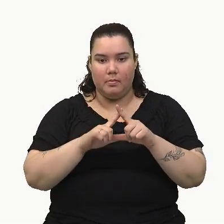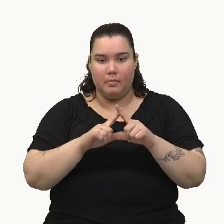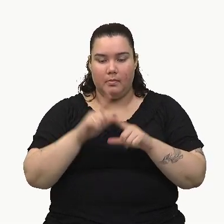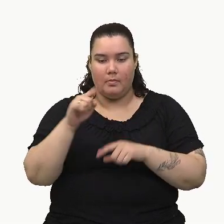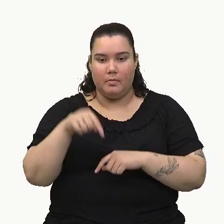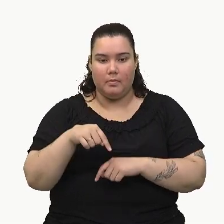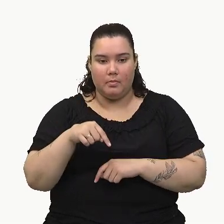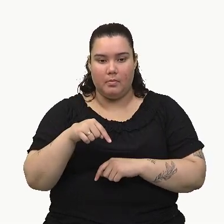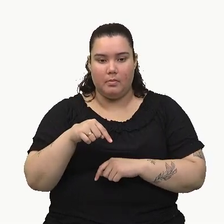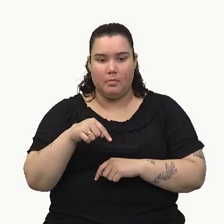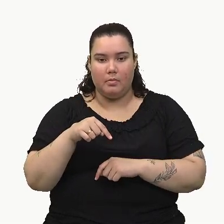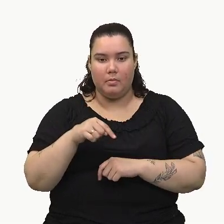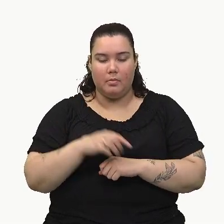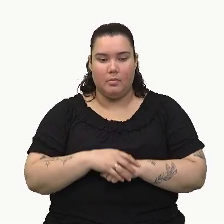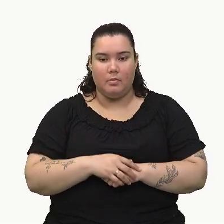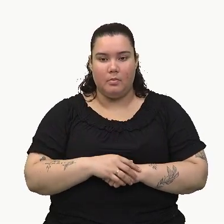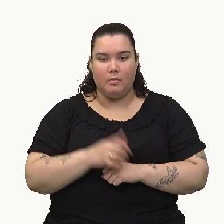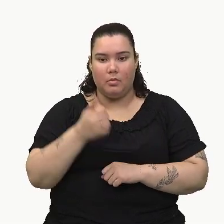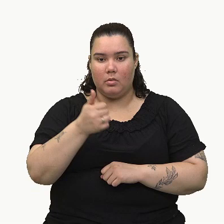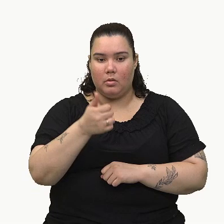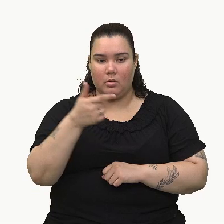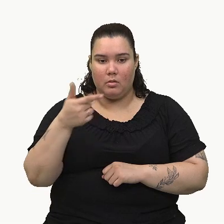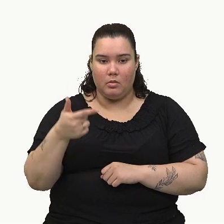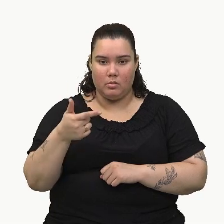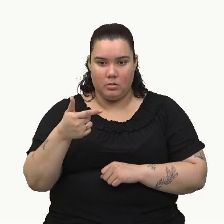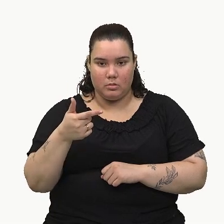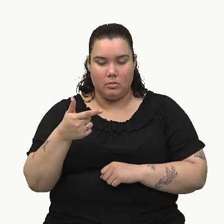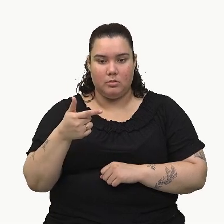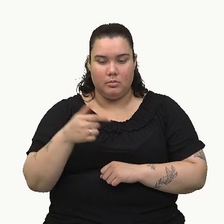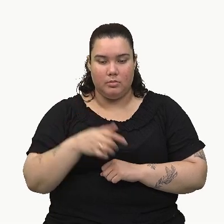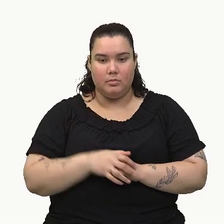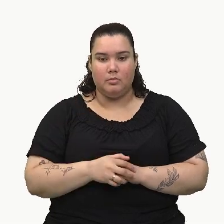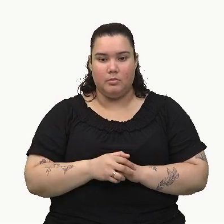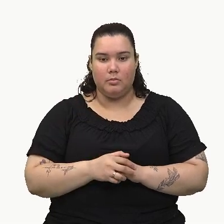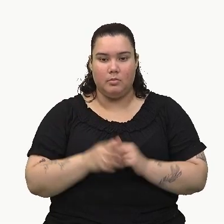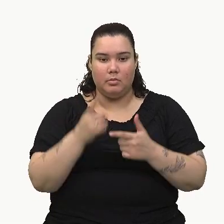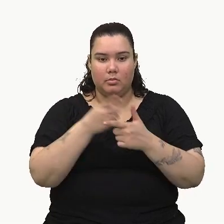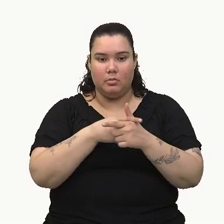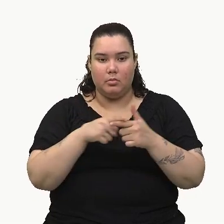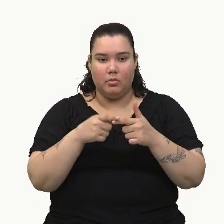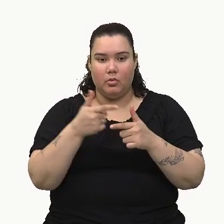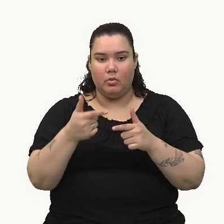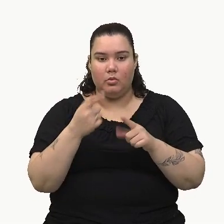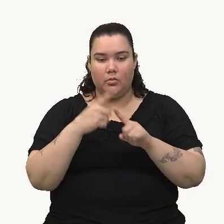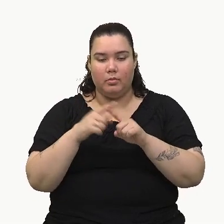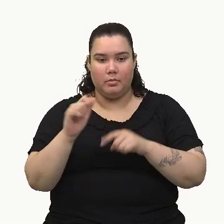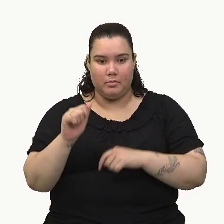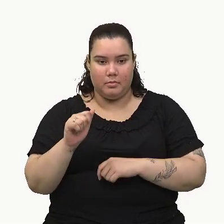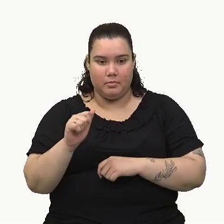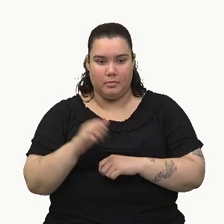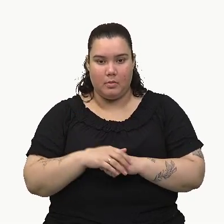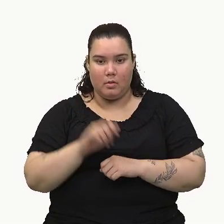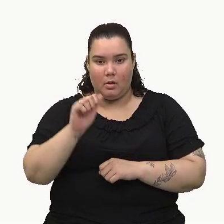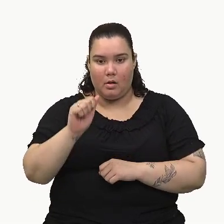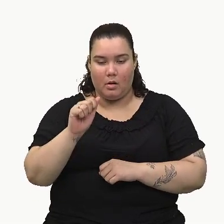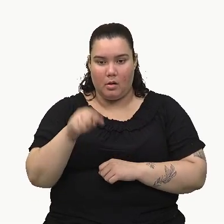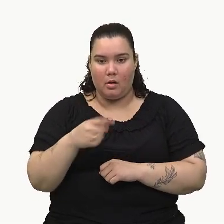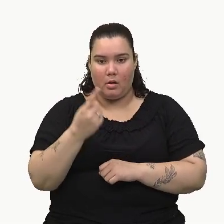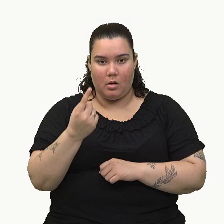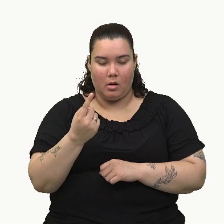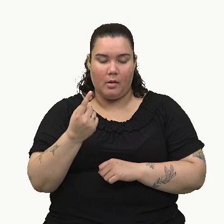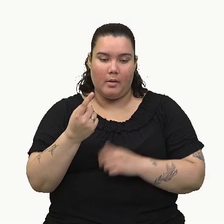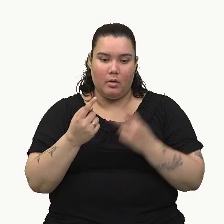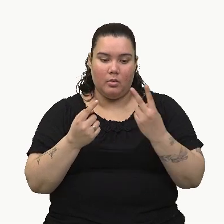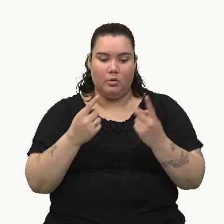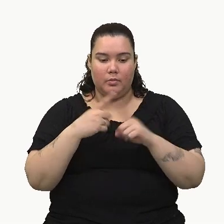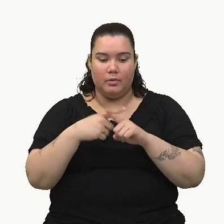raiz de 144, que é 12, sobre 2 vezes A. Como A vale 1, 2 vezes 1 é